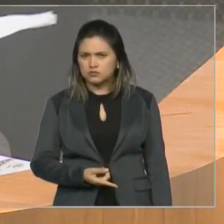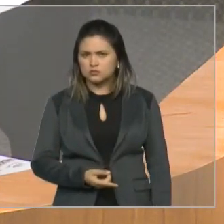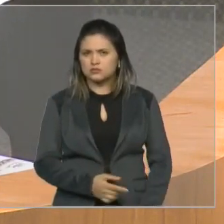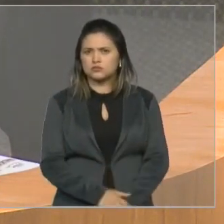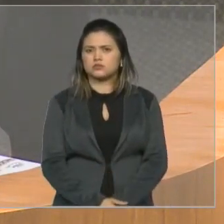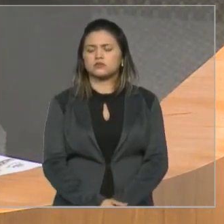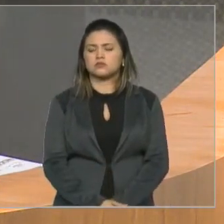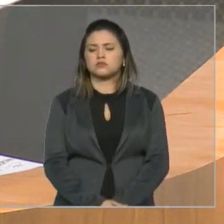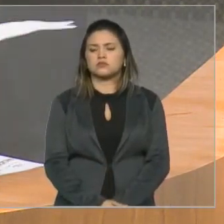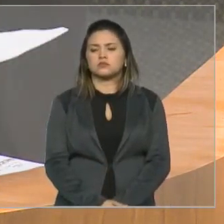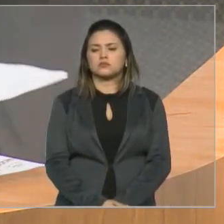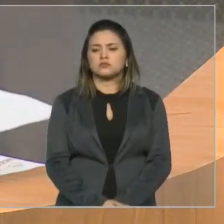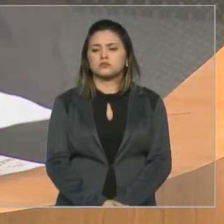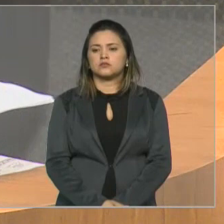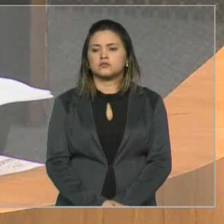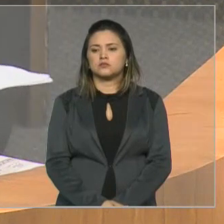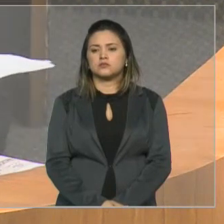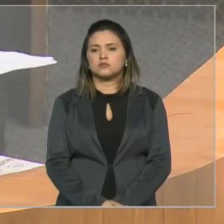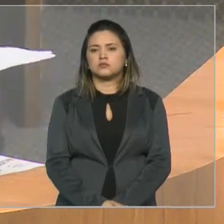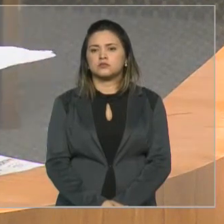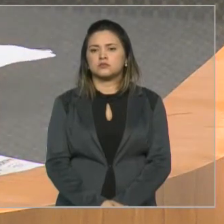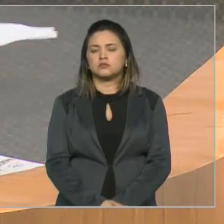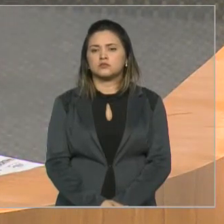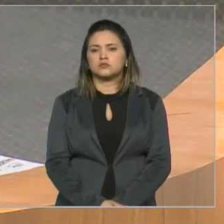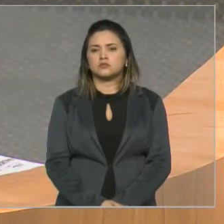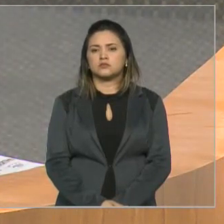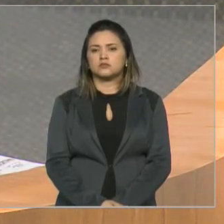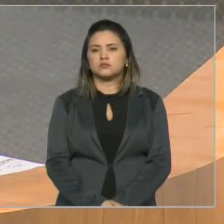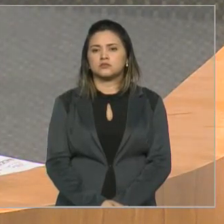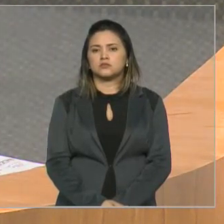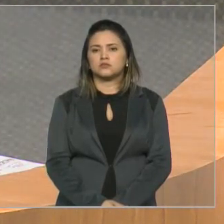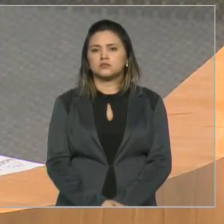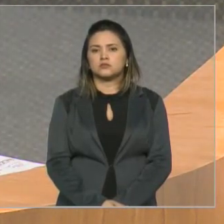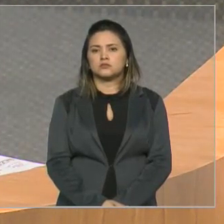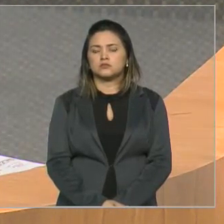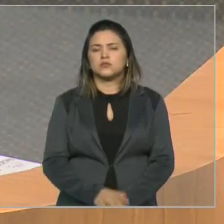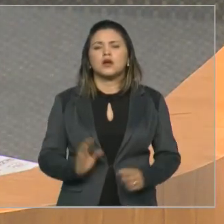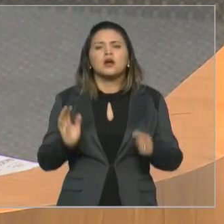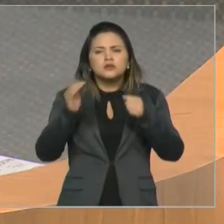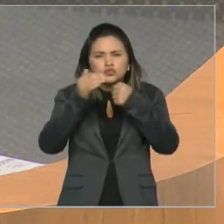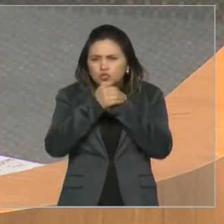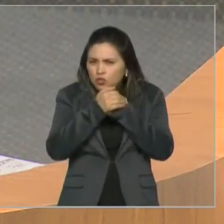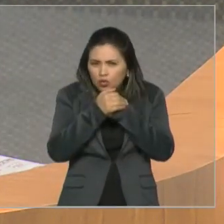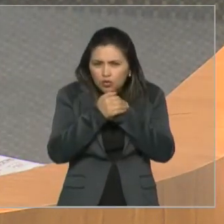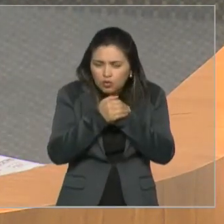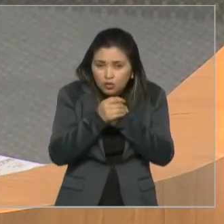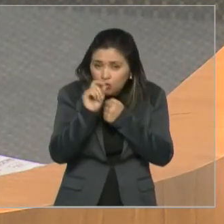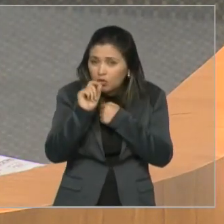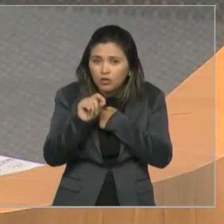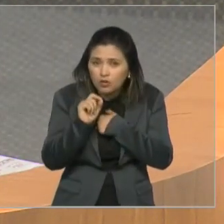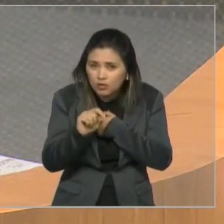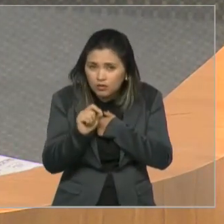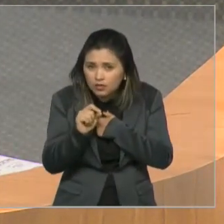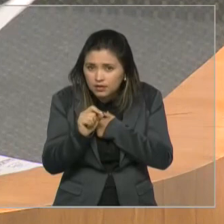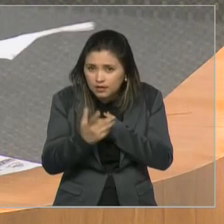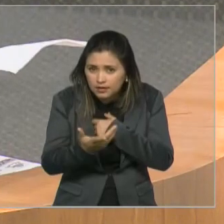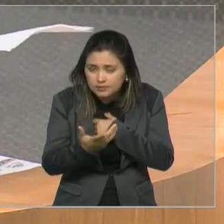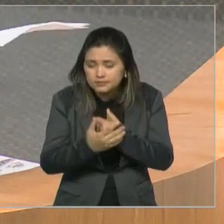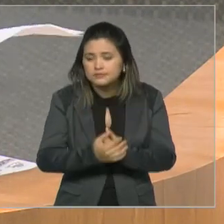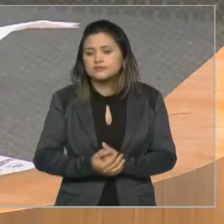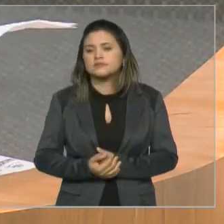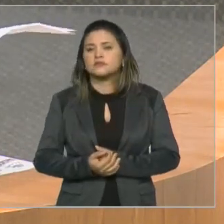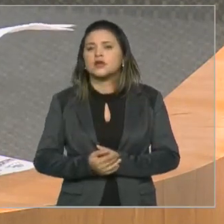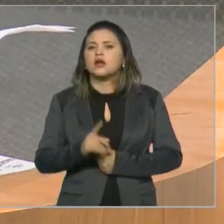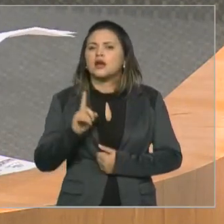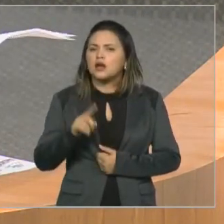E aí o que se esconde por trás disso? O que estão escondendo por trás desses 500 mil reais? Que é uma quantia